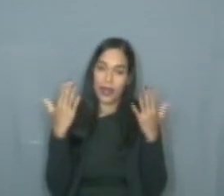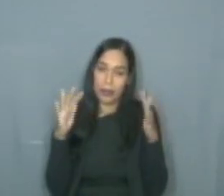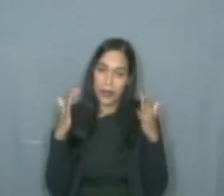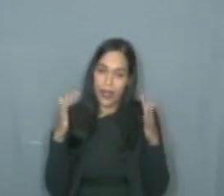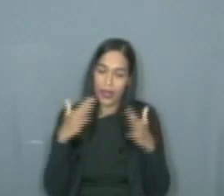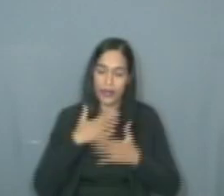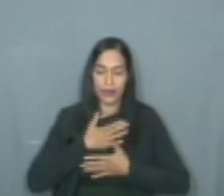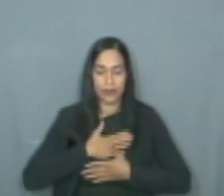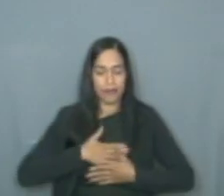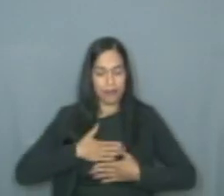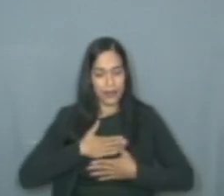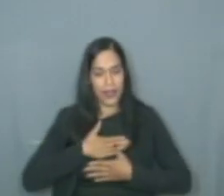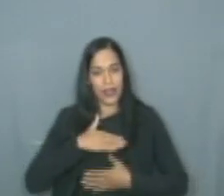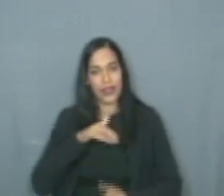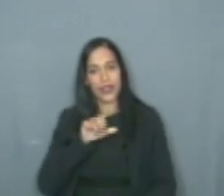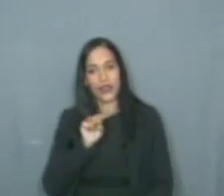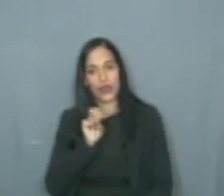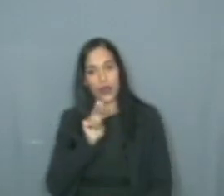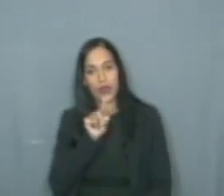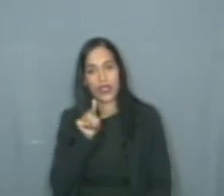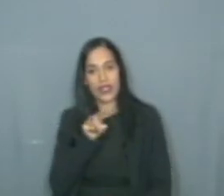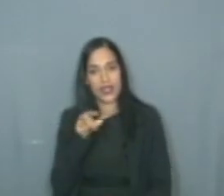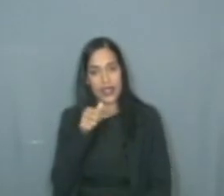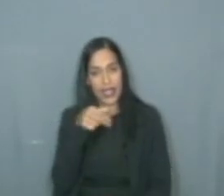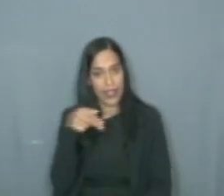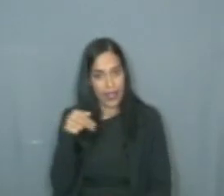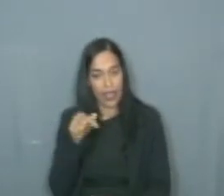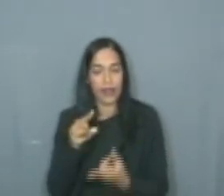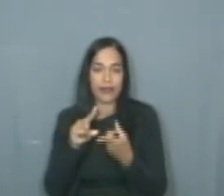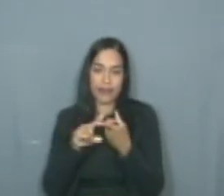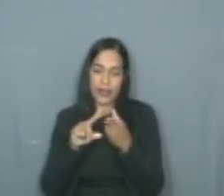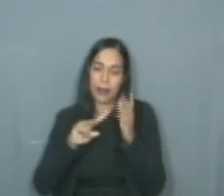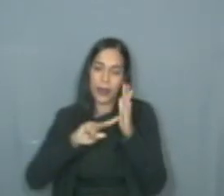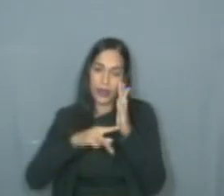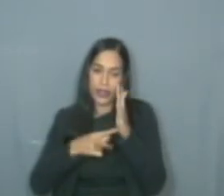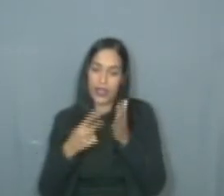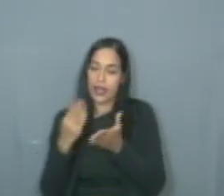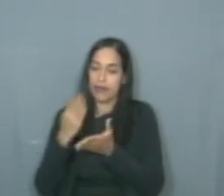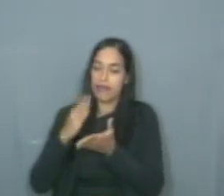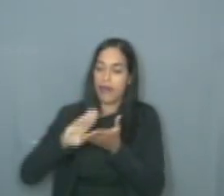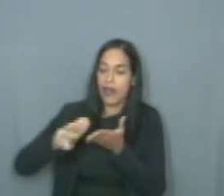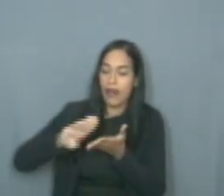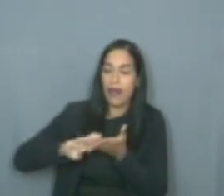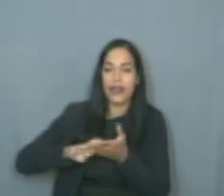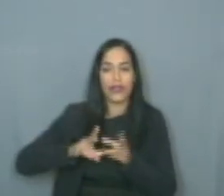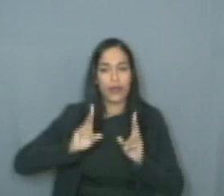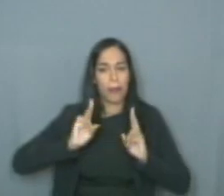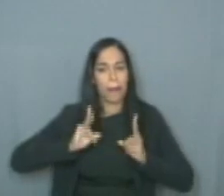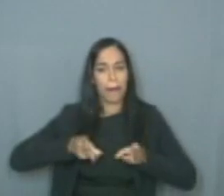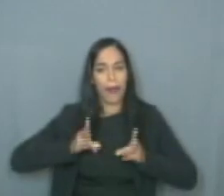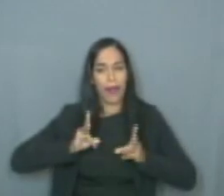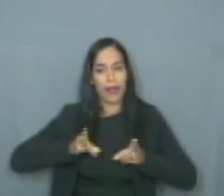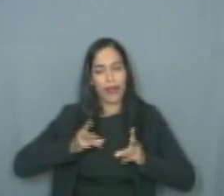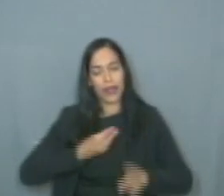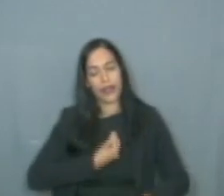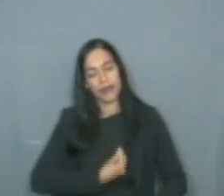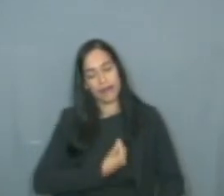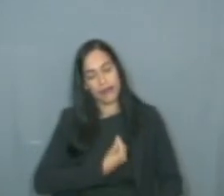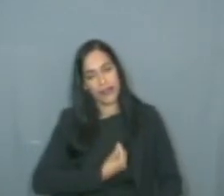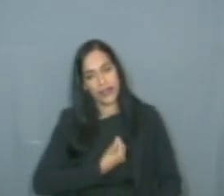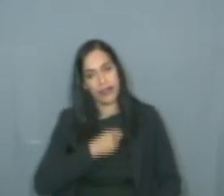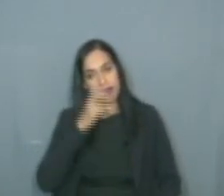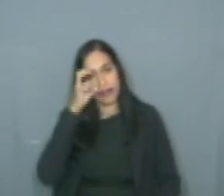querida Suzana Moraes e o Sindicato dos Bancários por manterem viva a chama